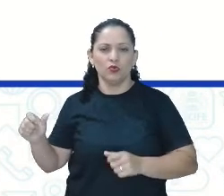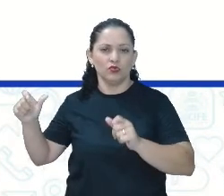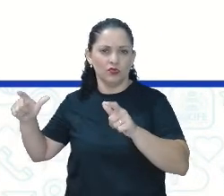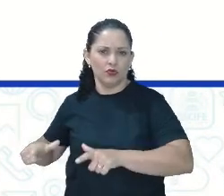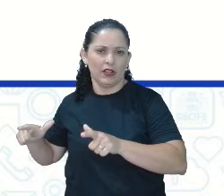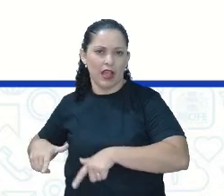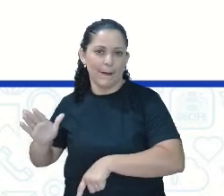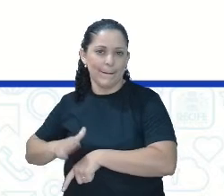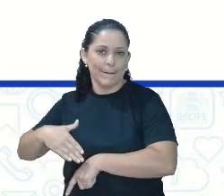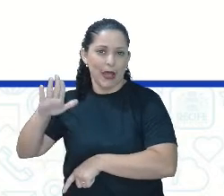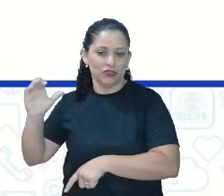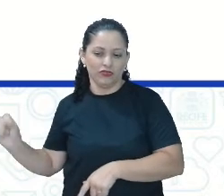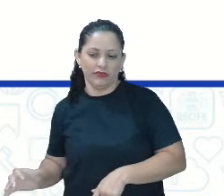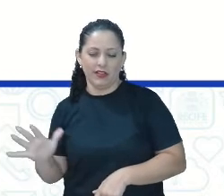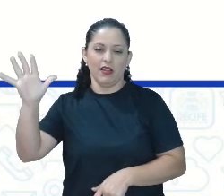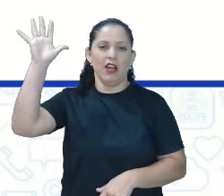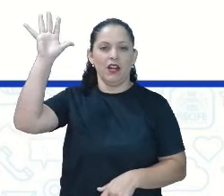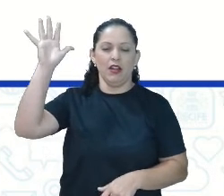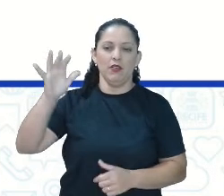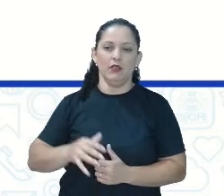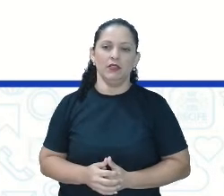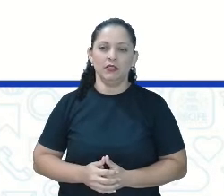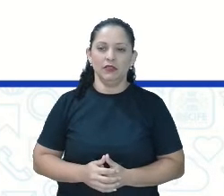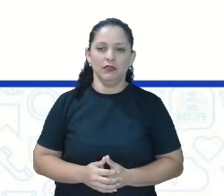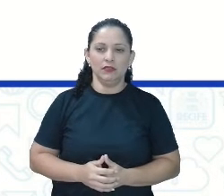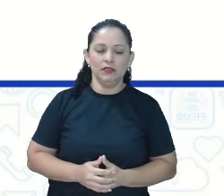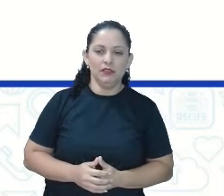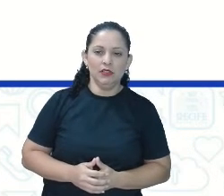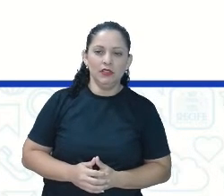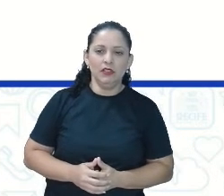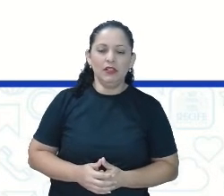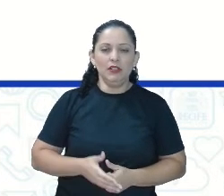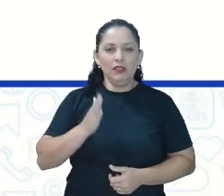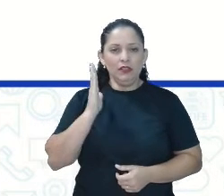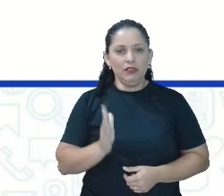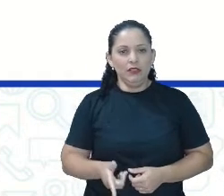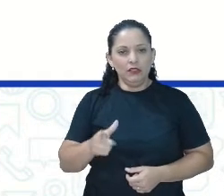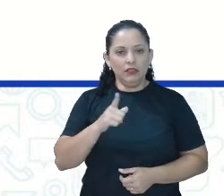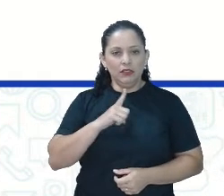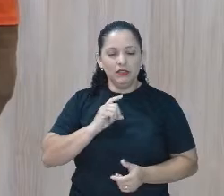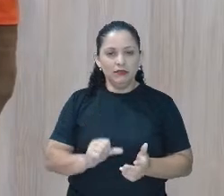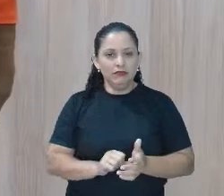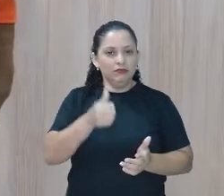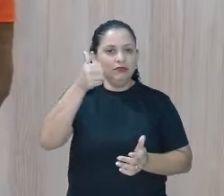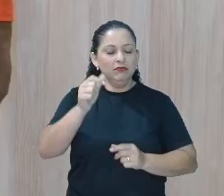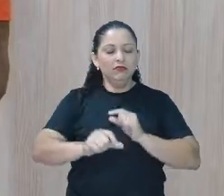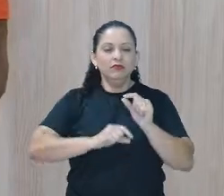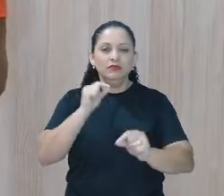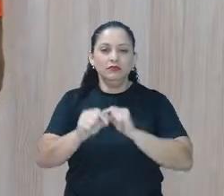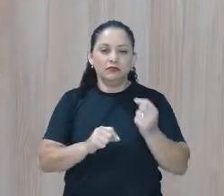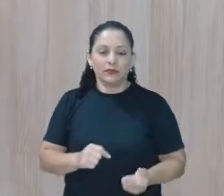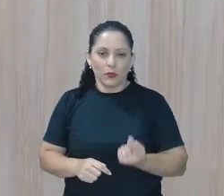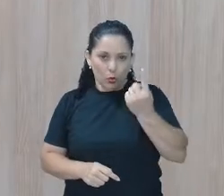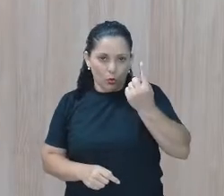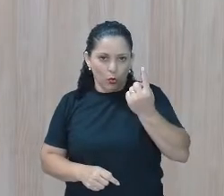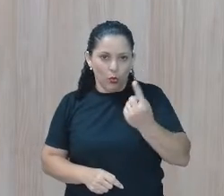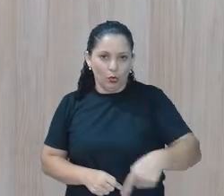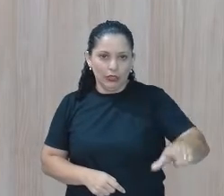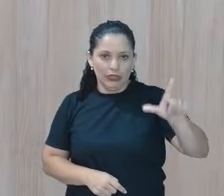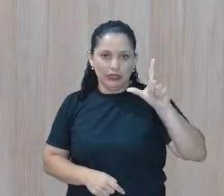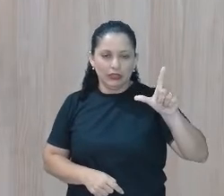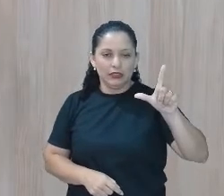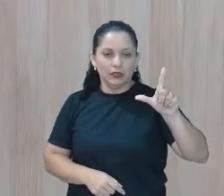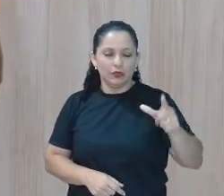esse valor está até mais alto, certo? Então, ó, eu já tenho aí o primeiro parâmetro. Eu tenho que 1 litro de